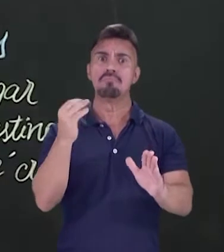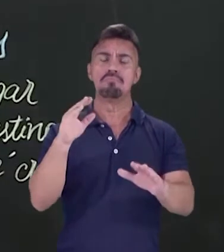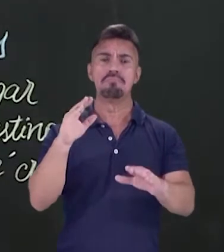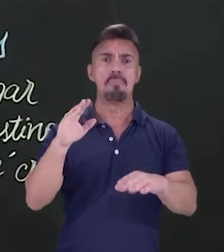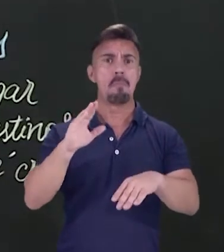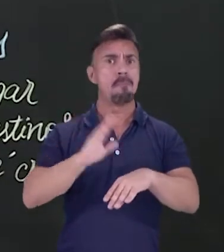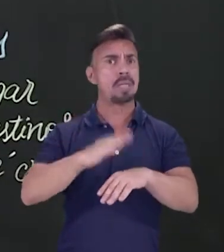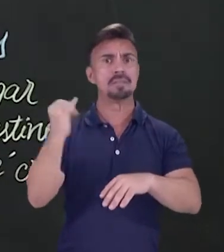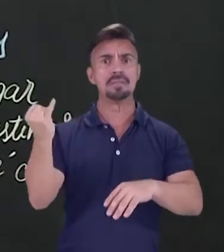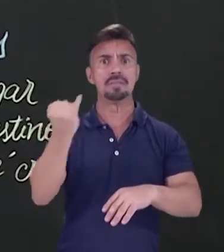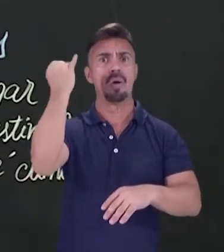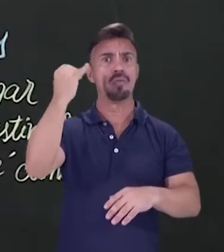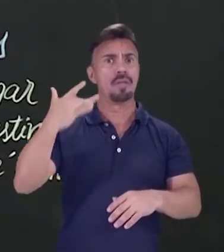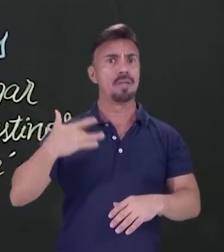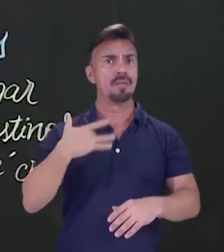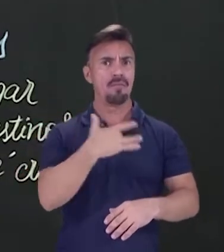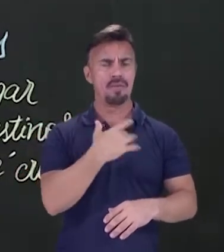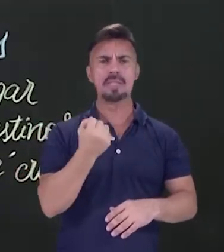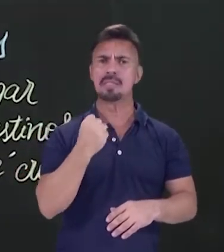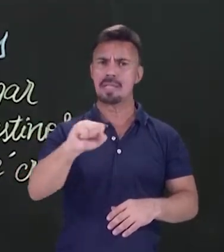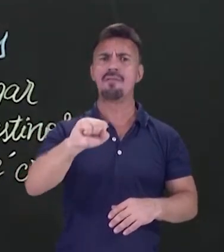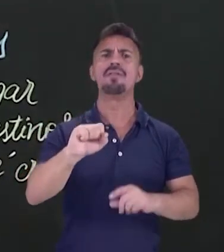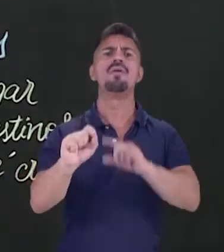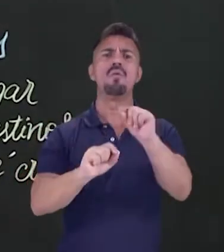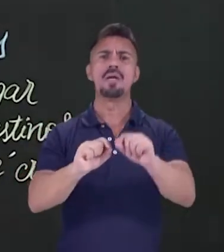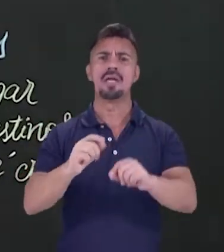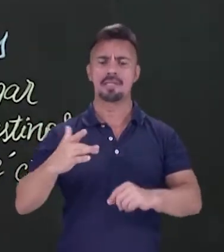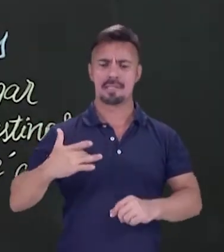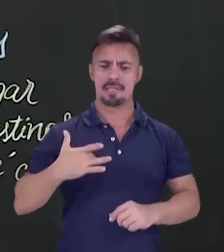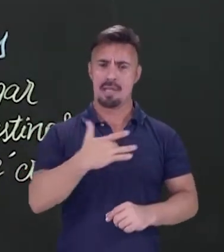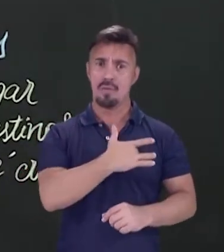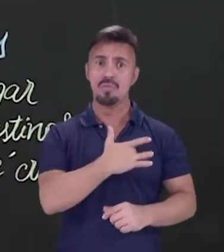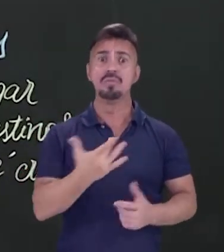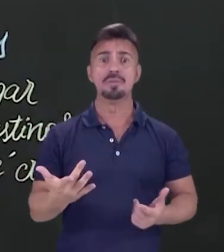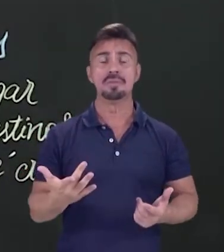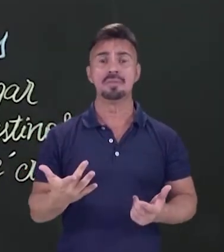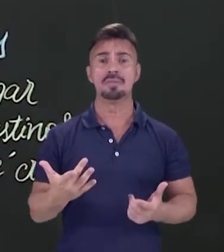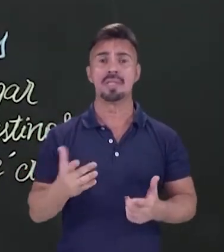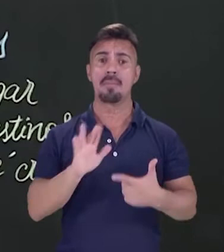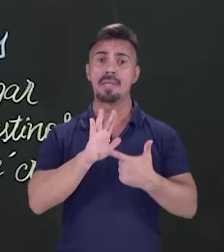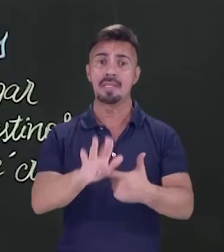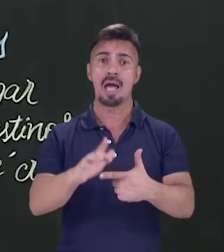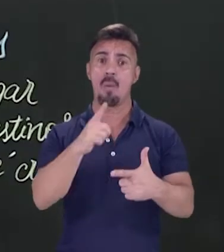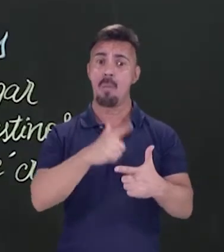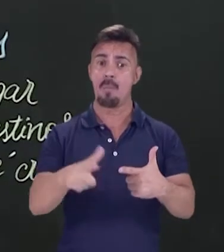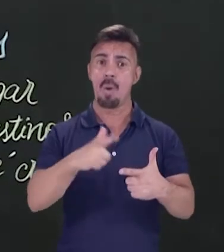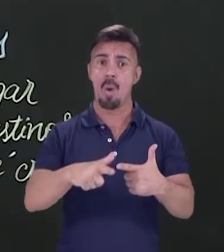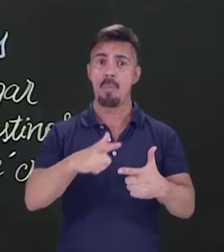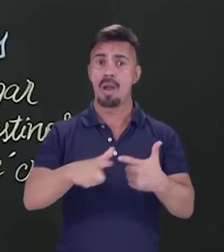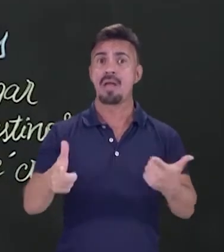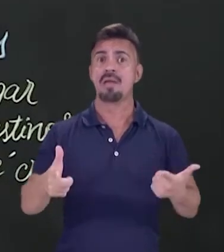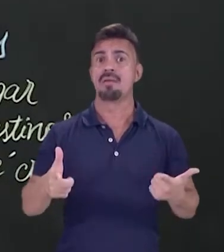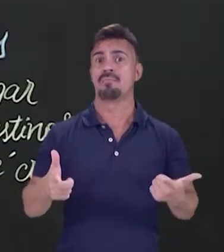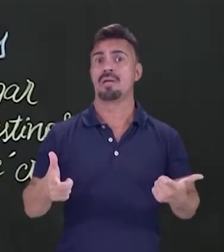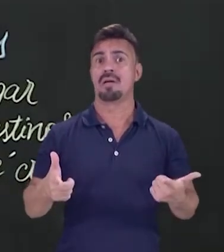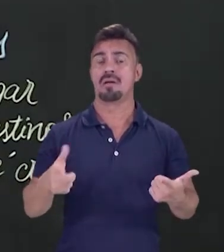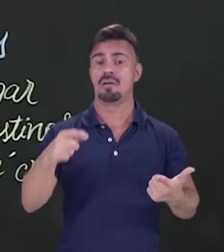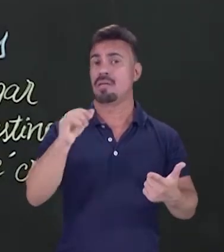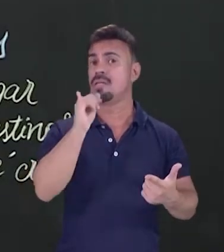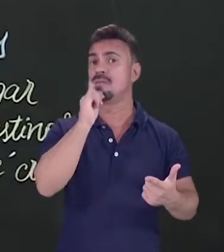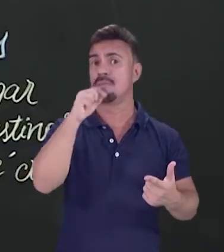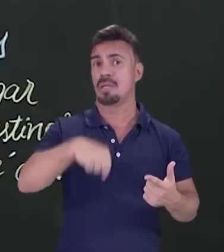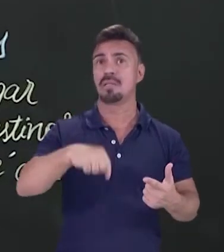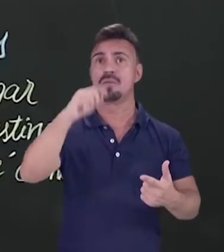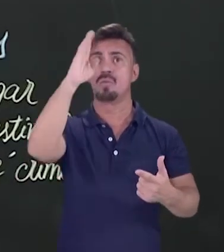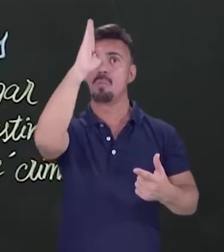a opinião que vai ser defendida nesse texto. Então eu sei que na introdução eu vou apresentar o problema da saúde em um determinado contexto, pode ser, por exemplo, no